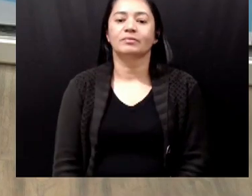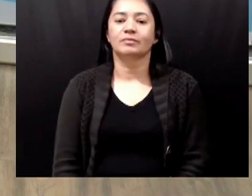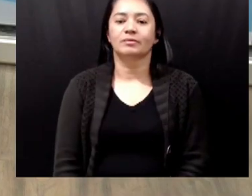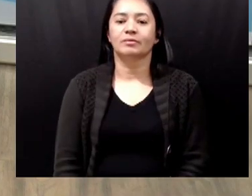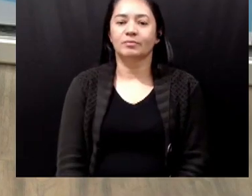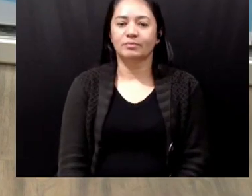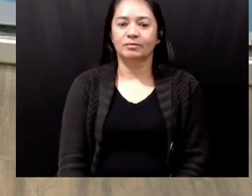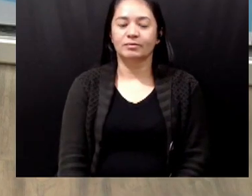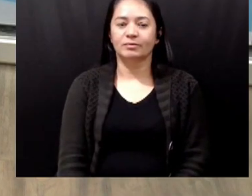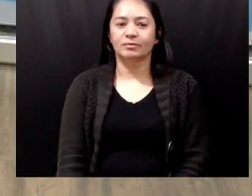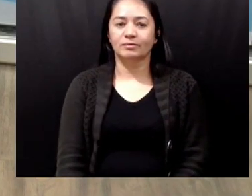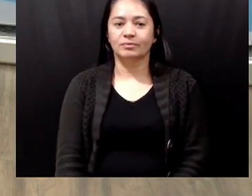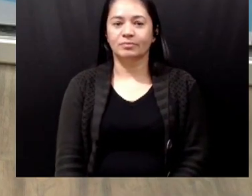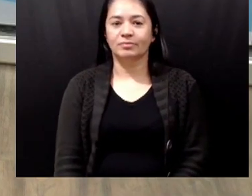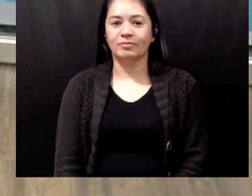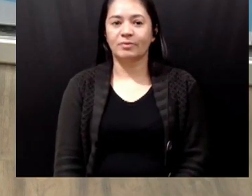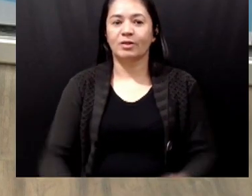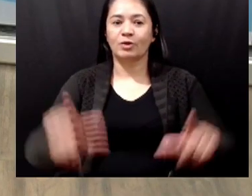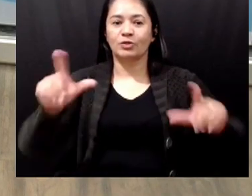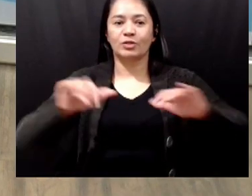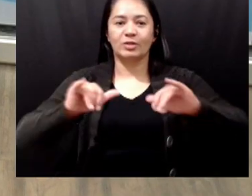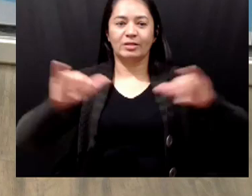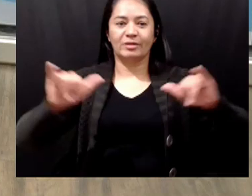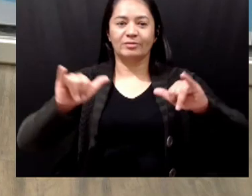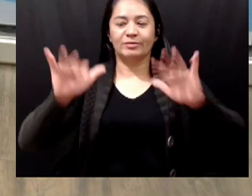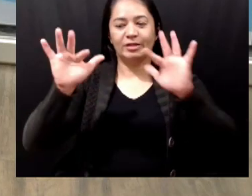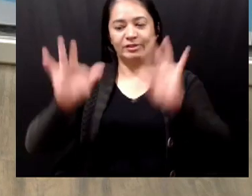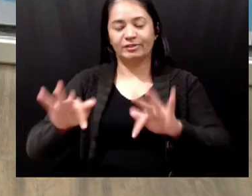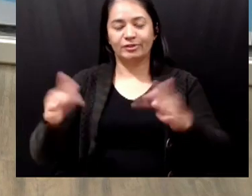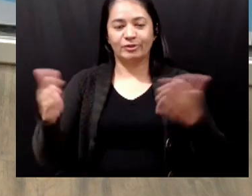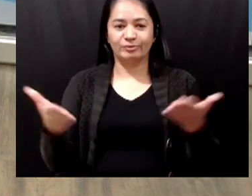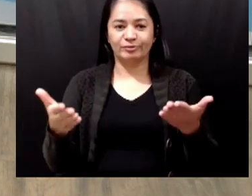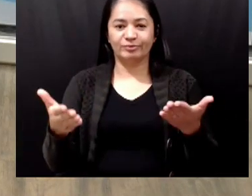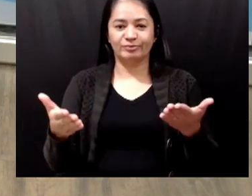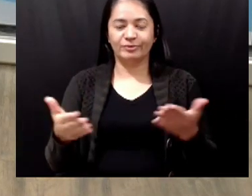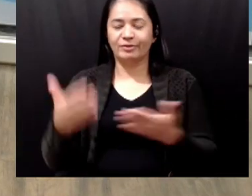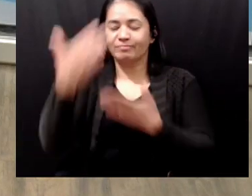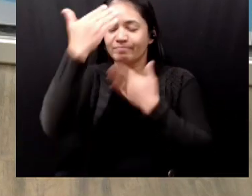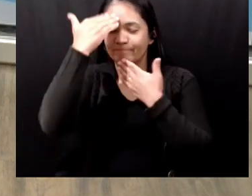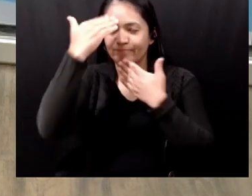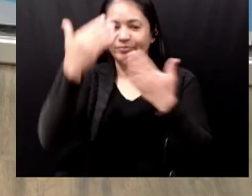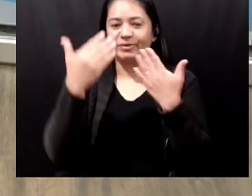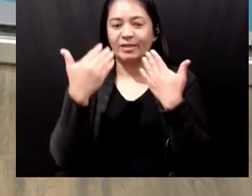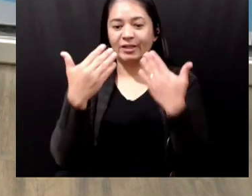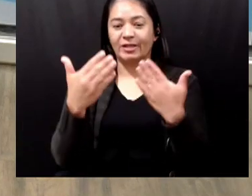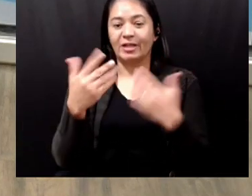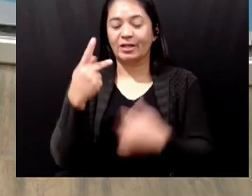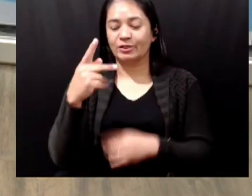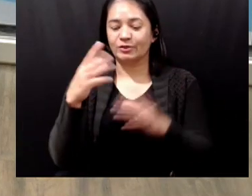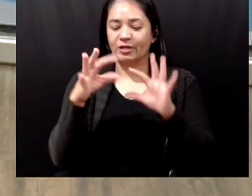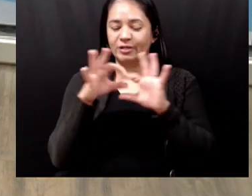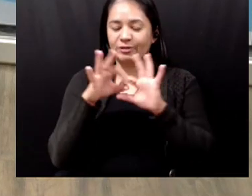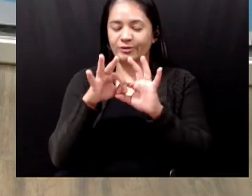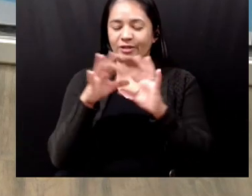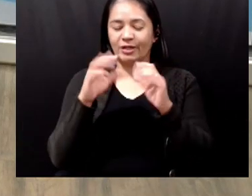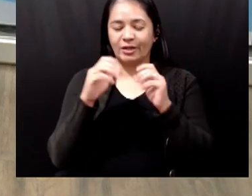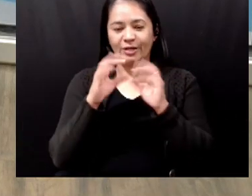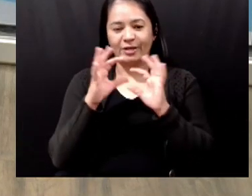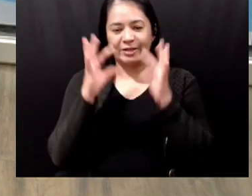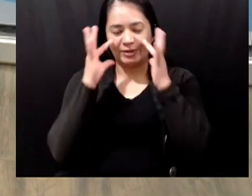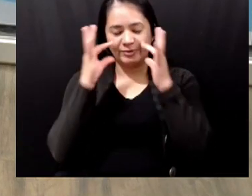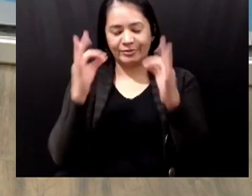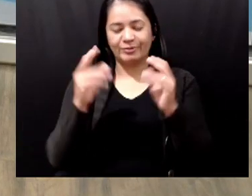O Jornal Câmara Notícia fica por aqui. Muito obrigado pela sua companhia, pela sua audiência. Continue na nossa